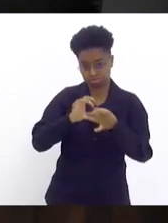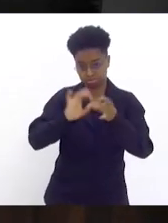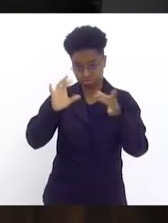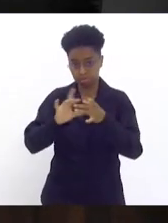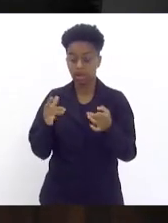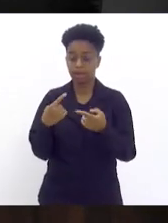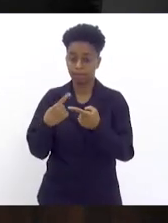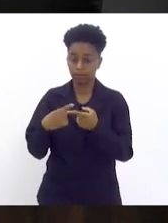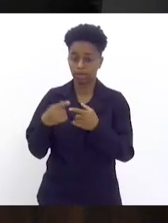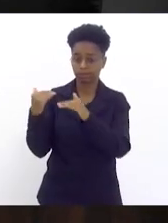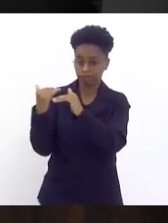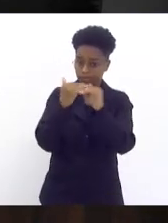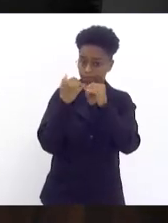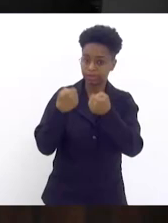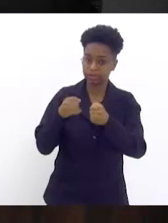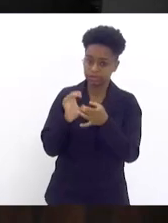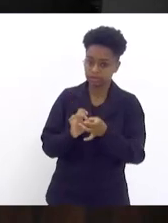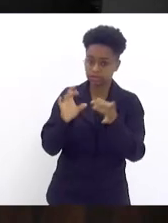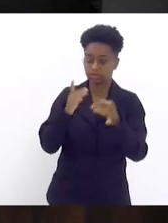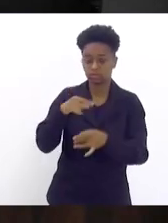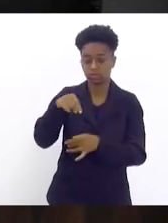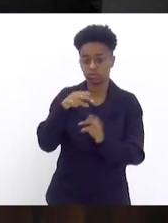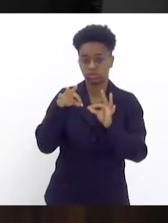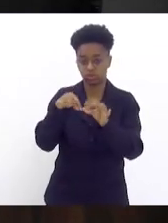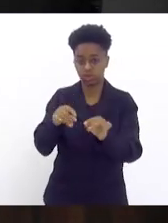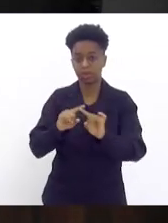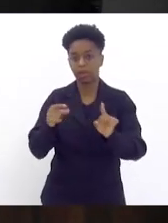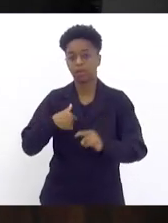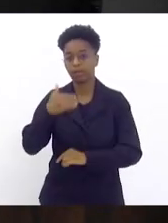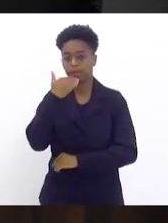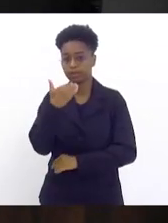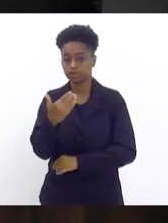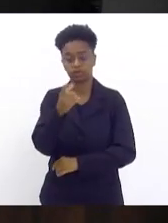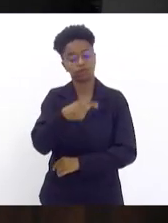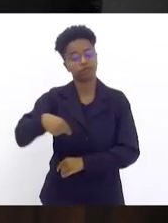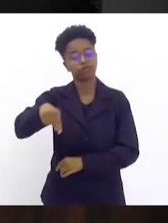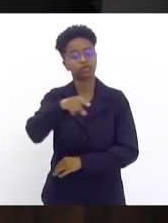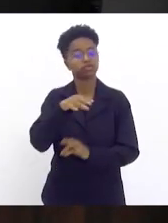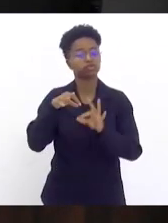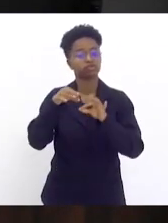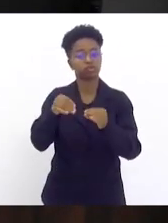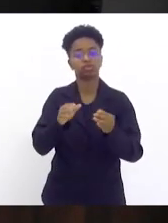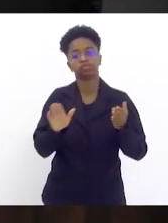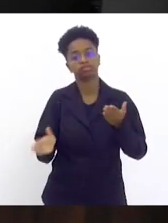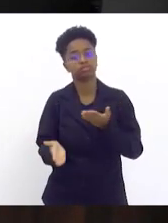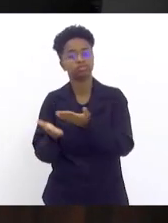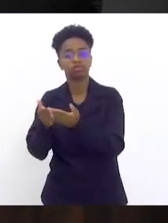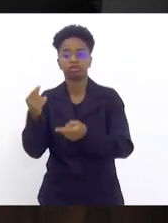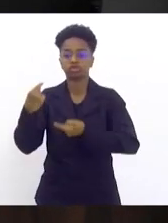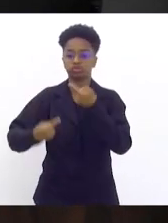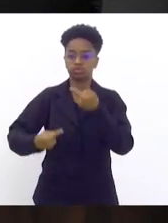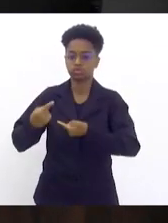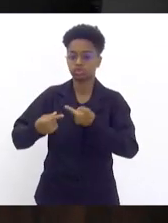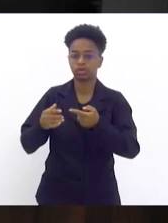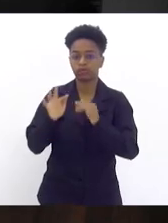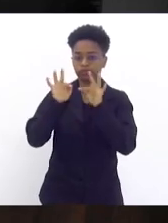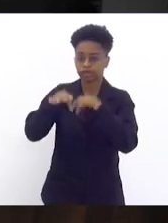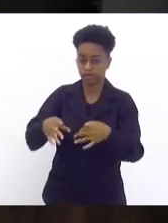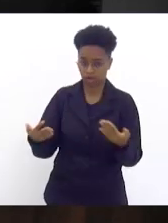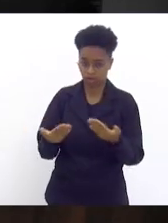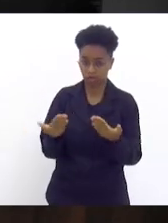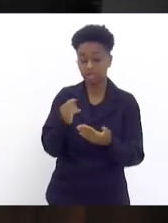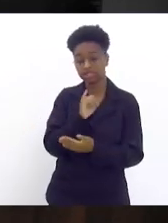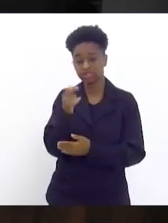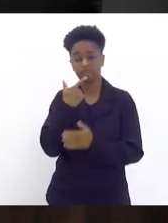uma questão de isonomia eu tenho que conceder para todo mundo nós vamos pedir a gentileza de vossa excelências para a gente encaminhar essa discussão para encerrar